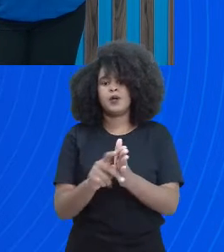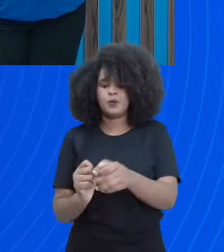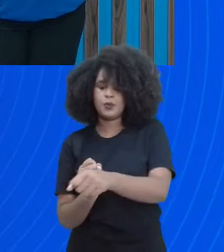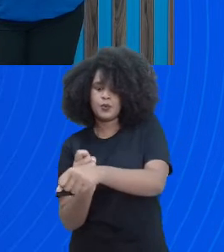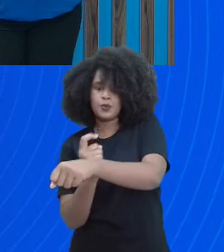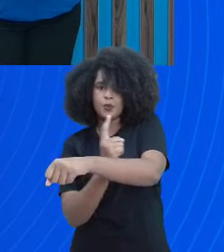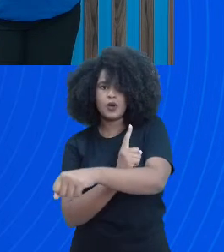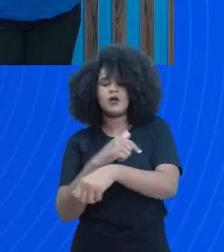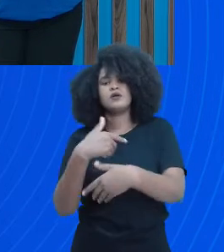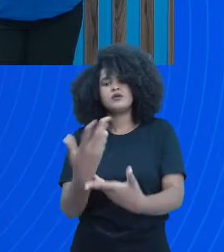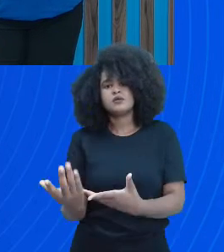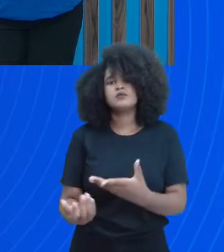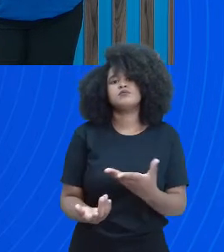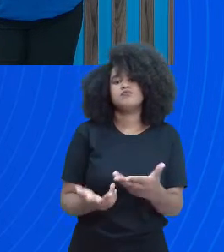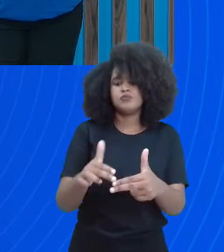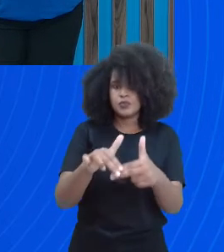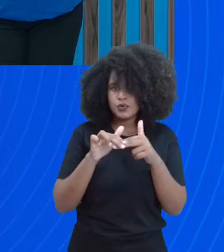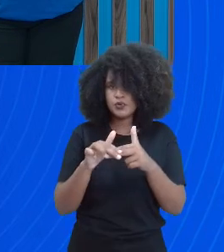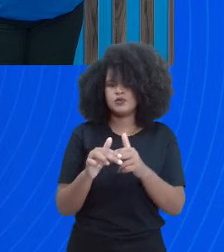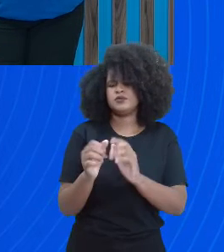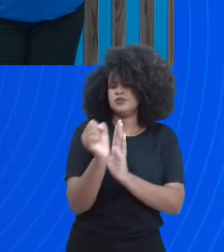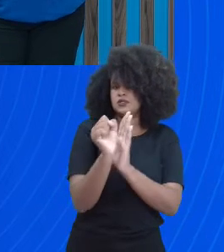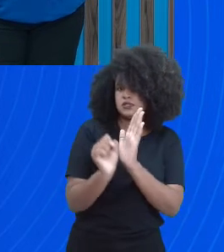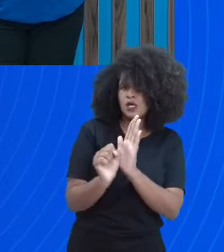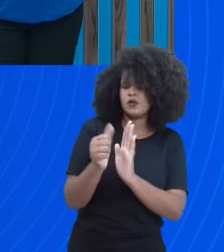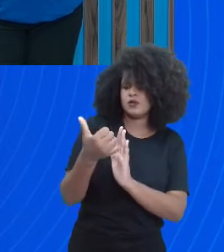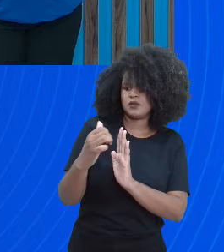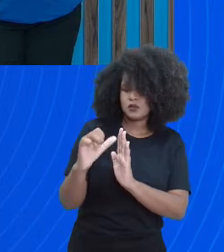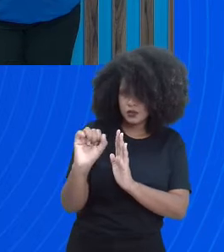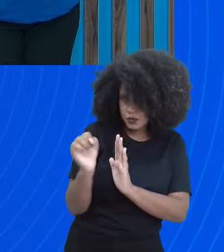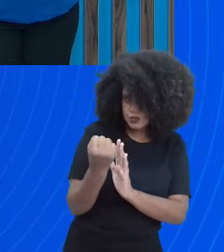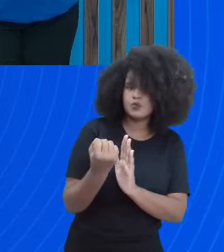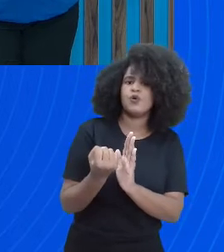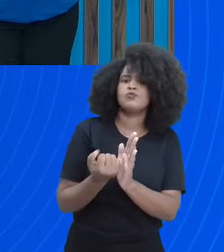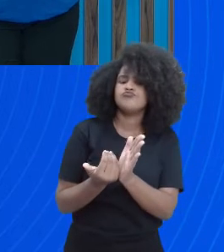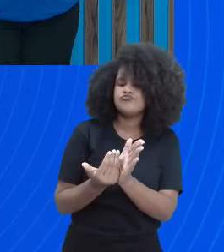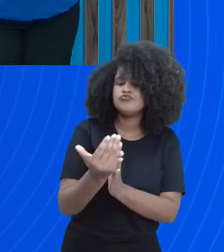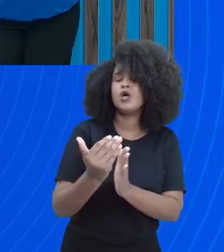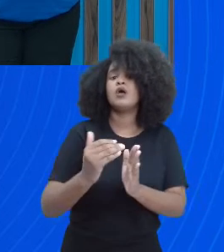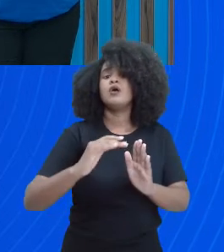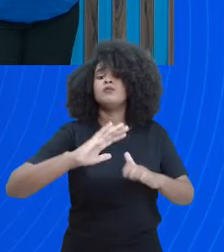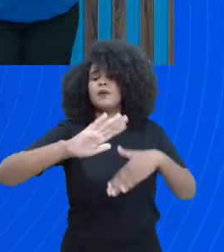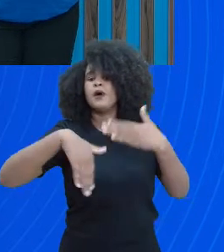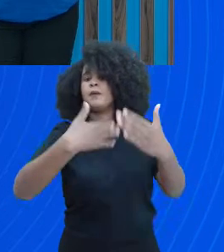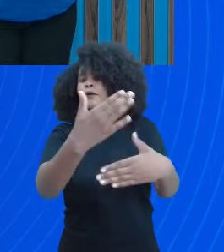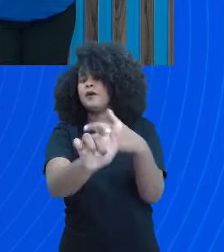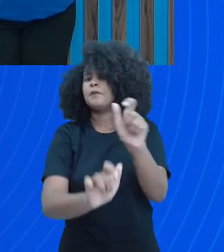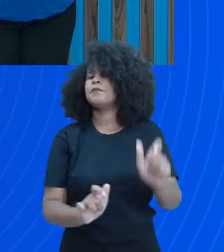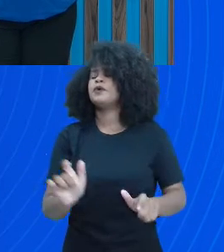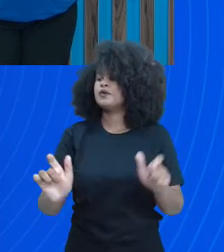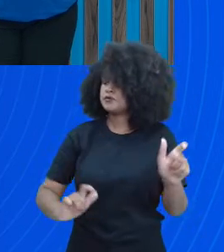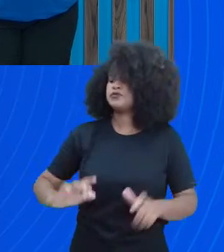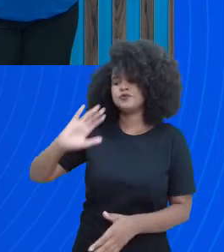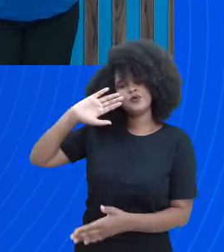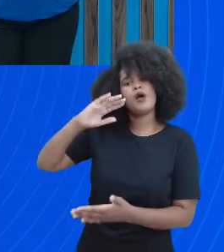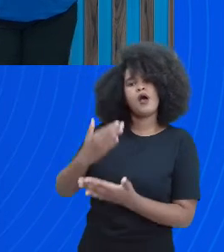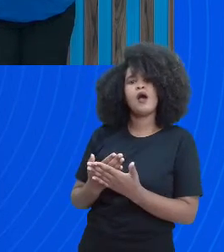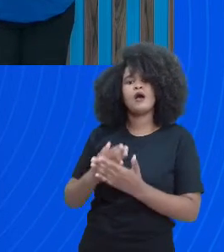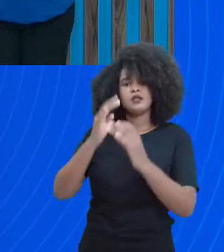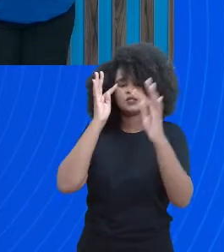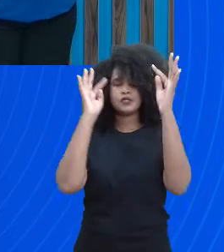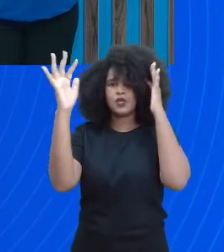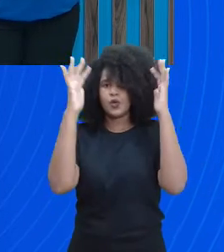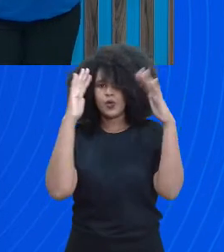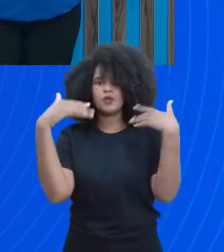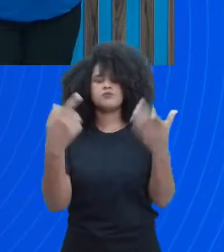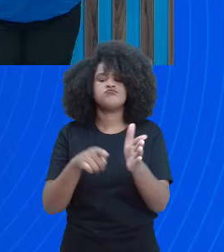foi surgindo aí no final do século XVIII, né? E aí, muitas pessoas depois começaram a acreditar nisso e